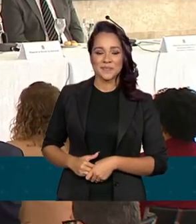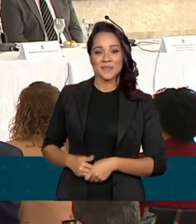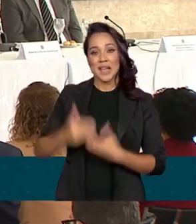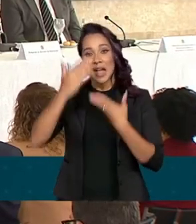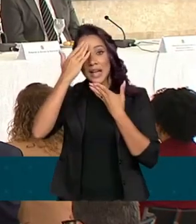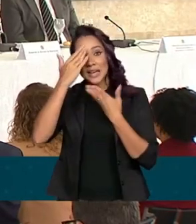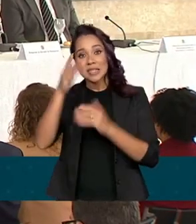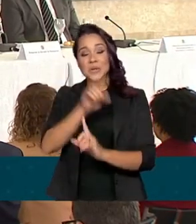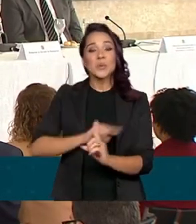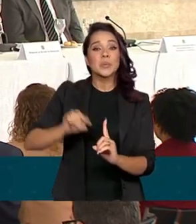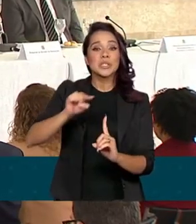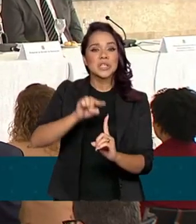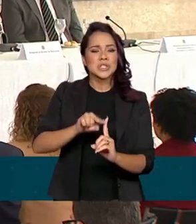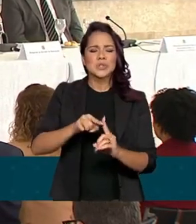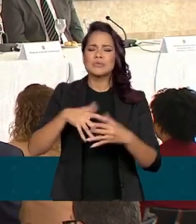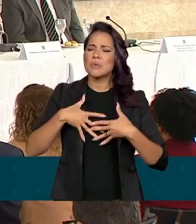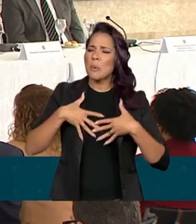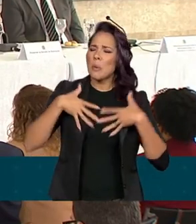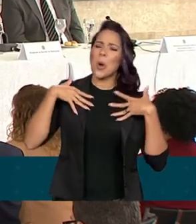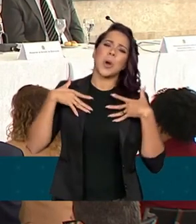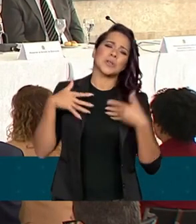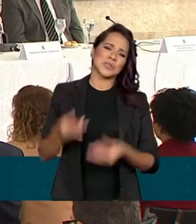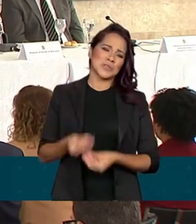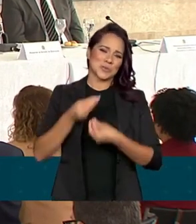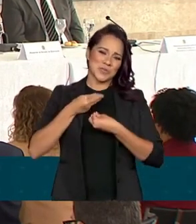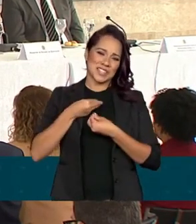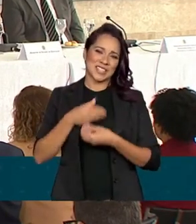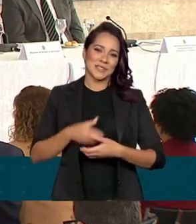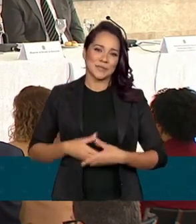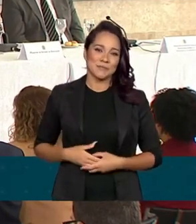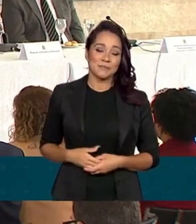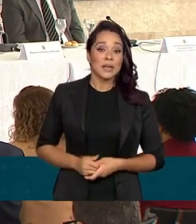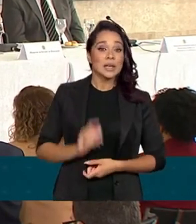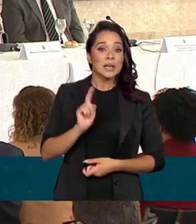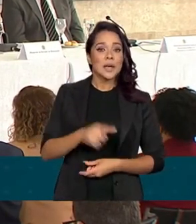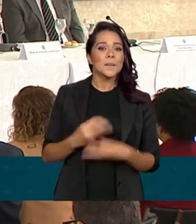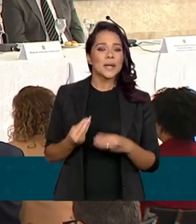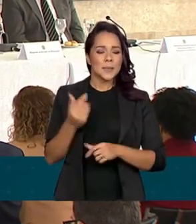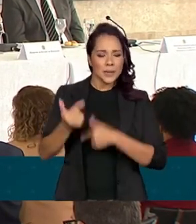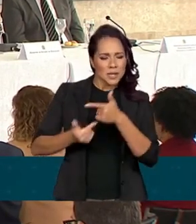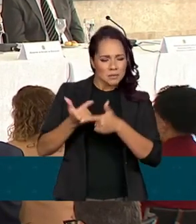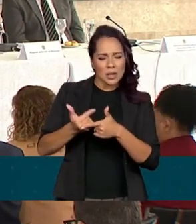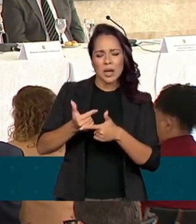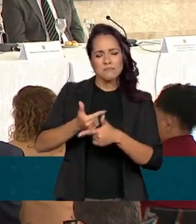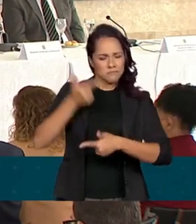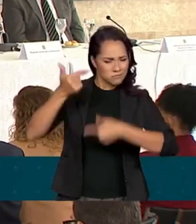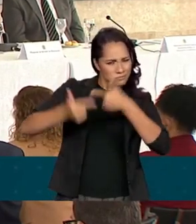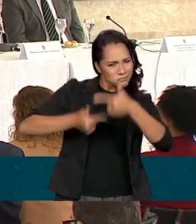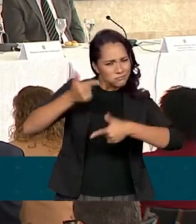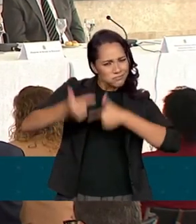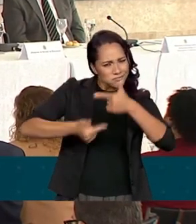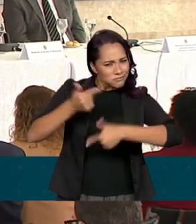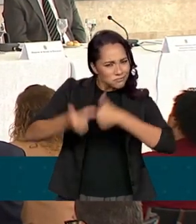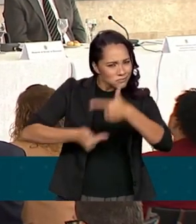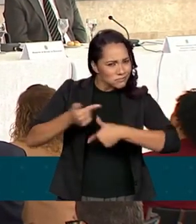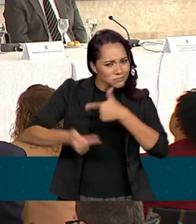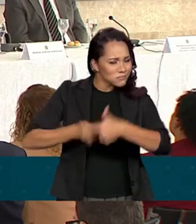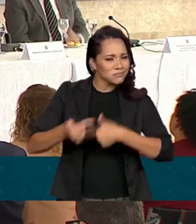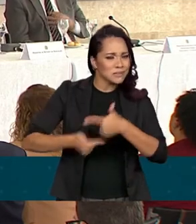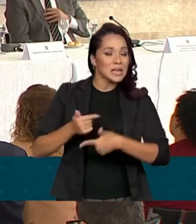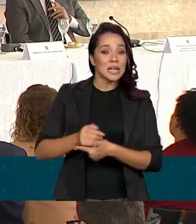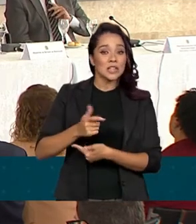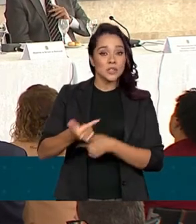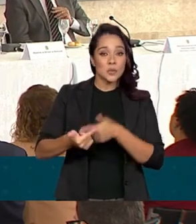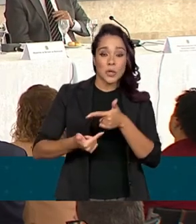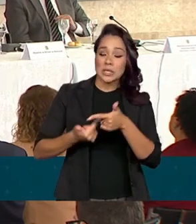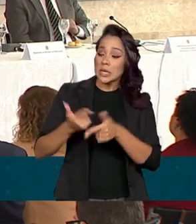a missão muito honrosa que o senhor me colocou para trabalhar muito, para que a gente possa construir de